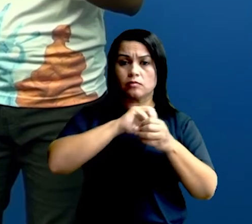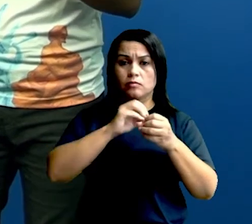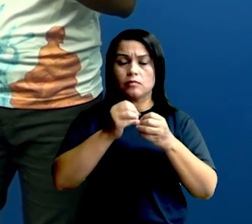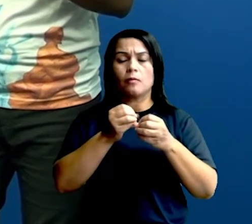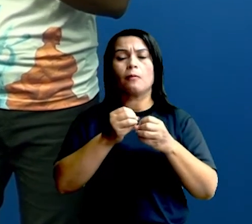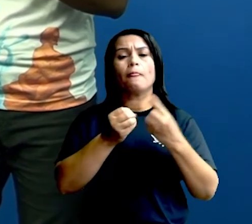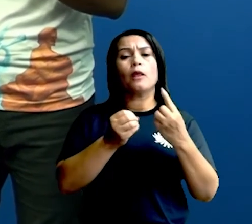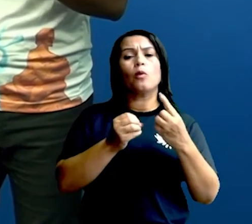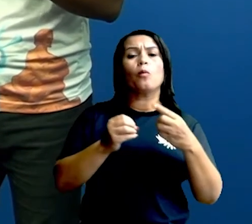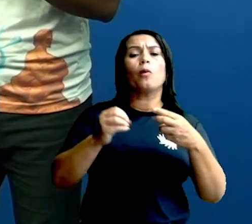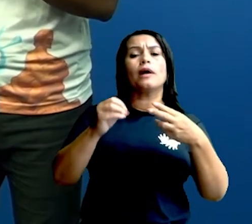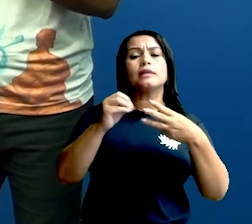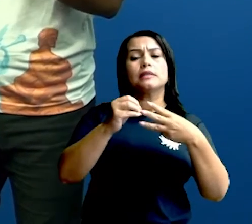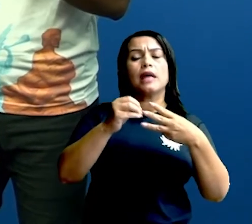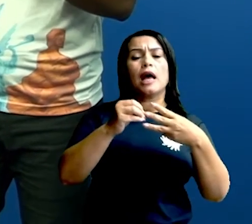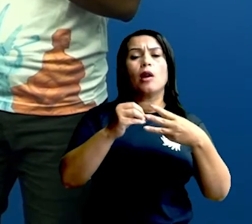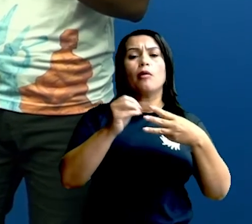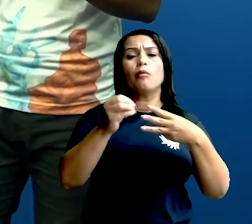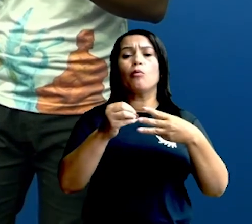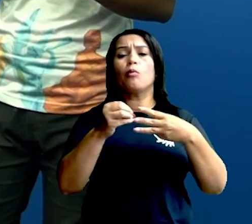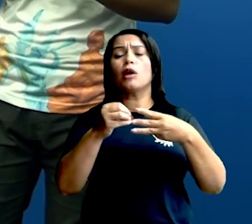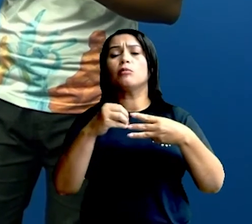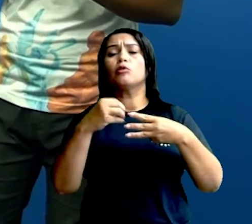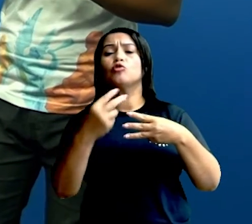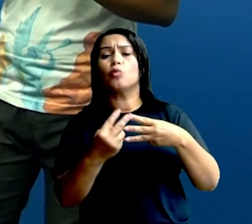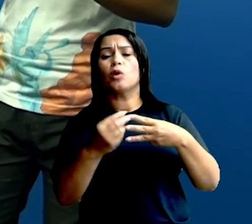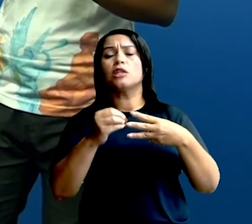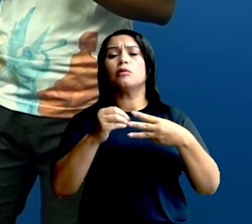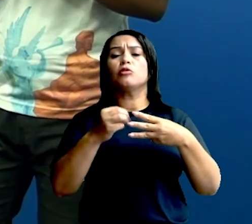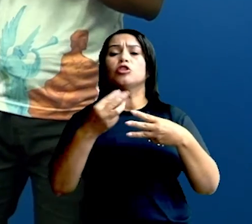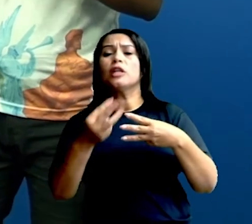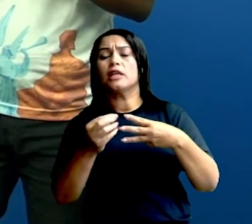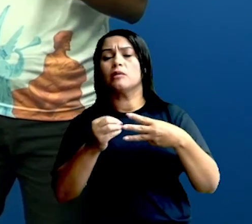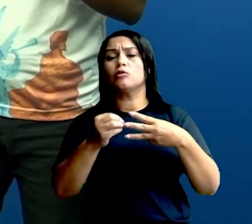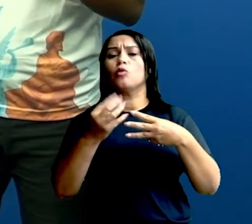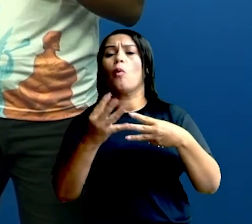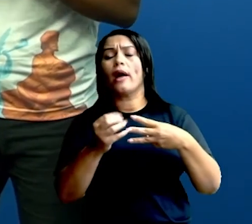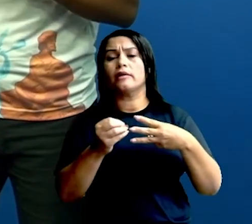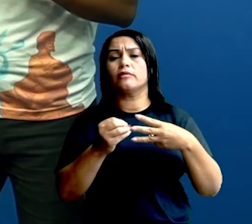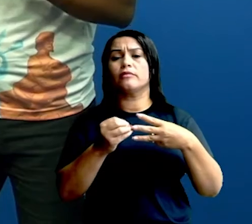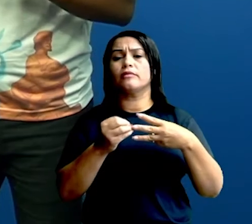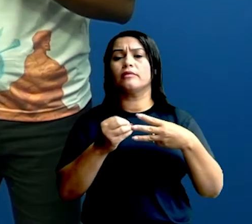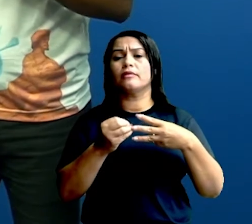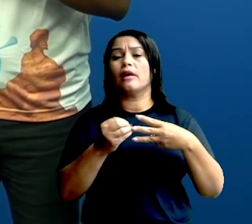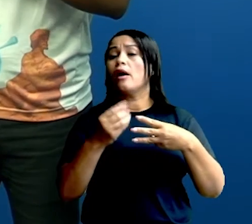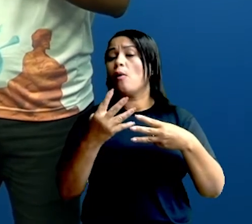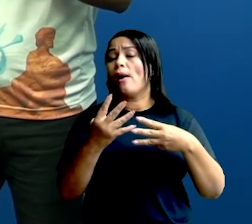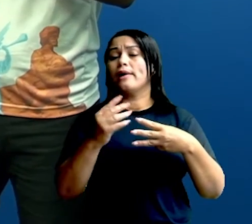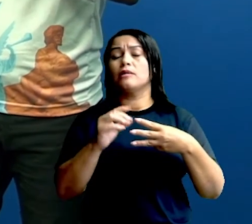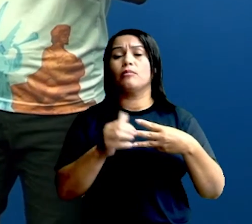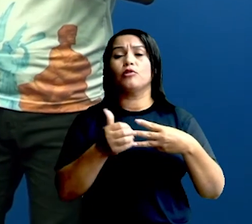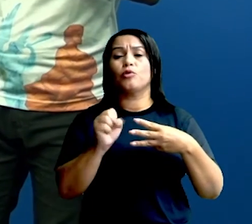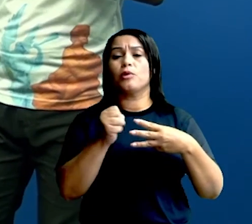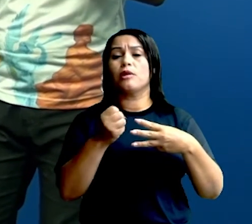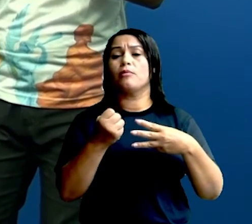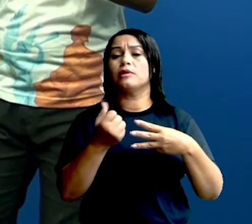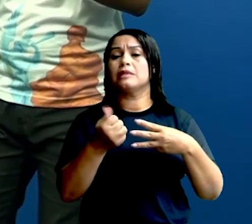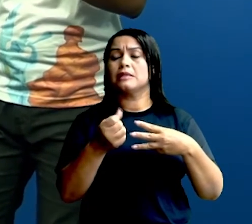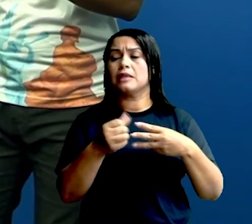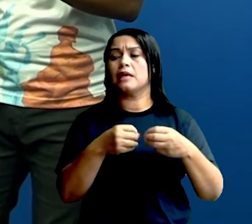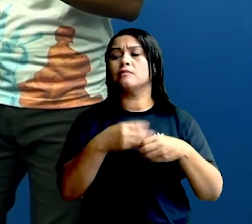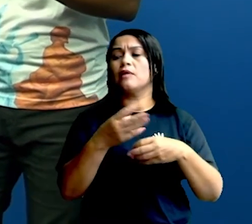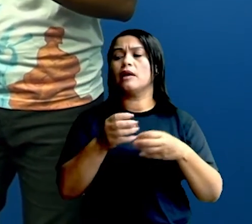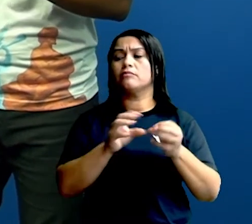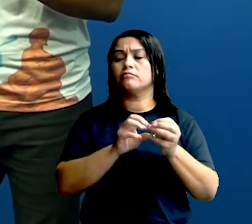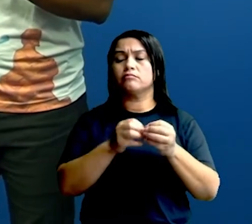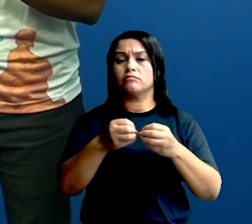se torna 2, depois 4, 8, 16, e essas divisões de células vão formando